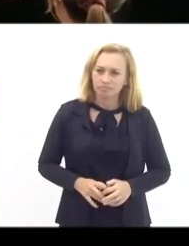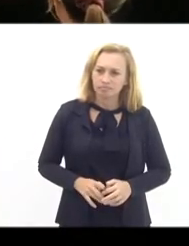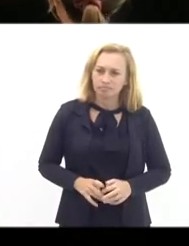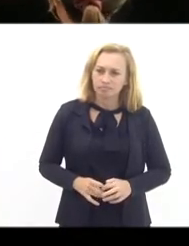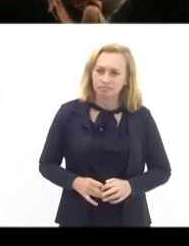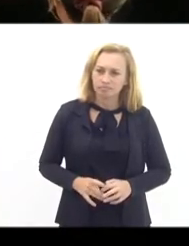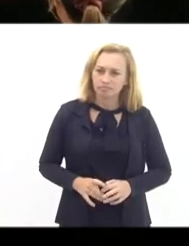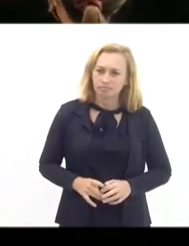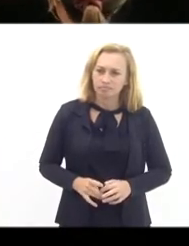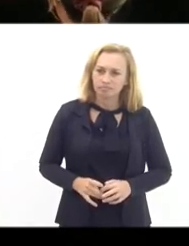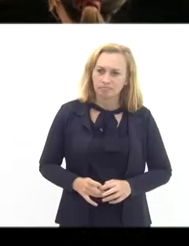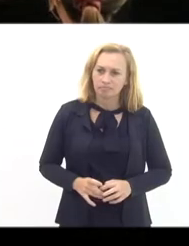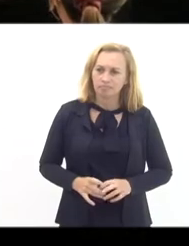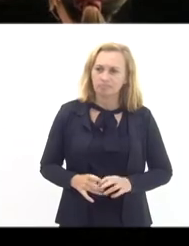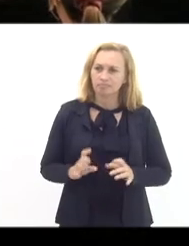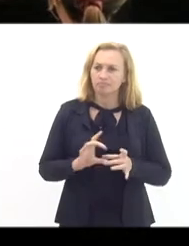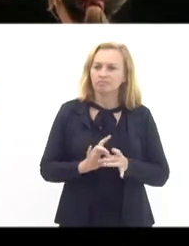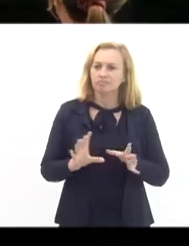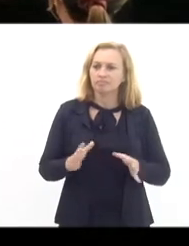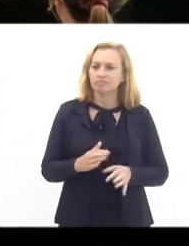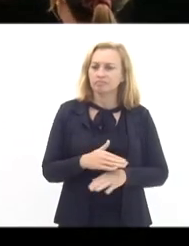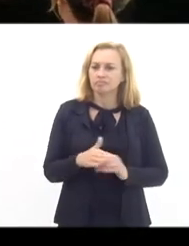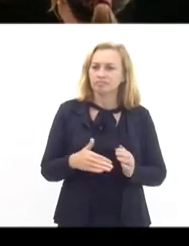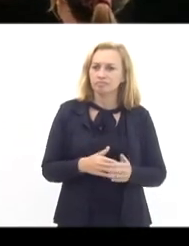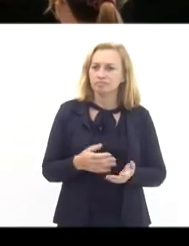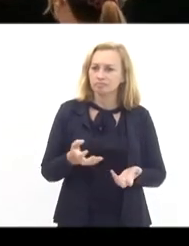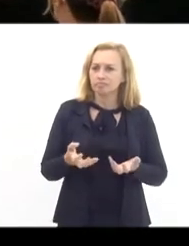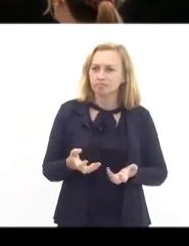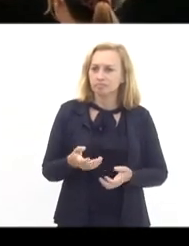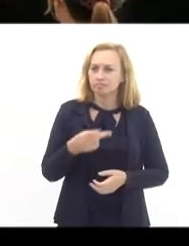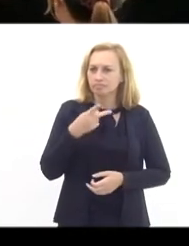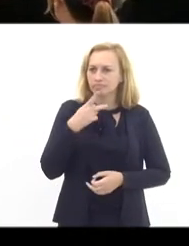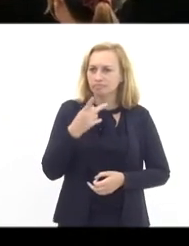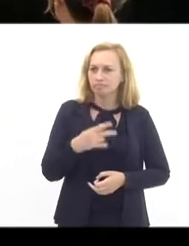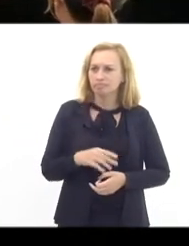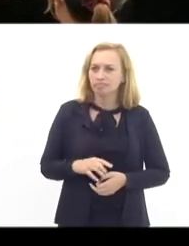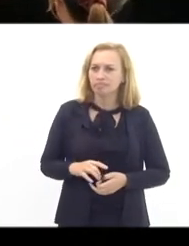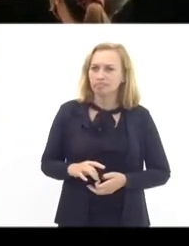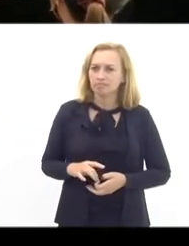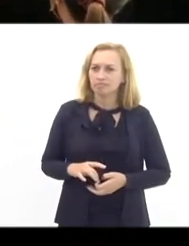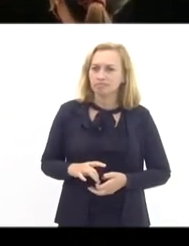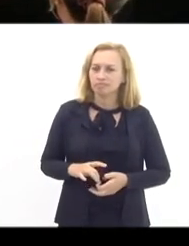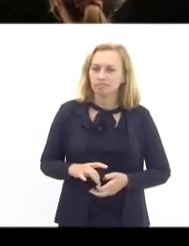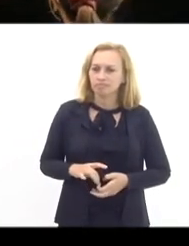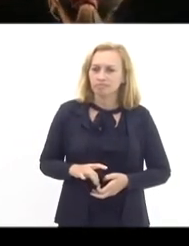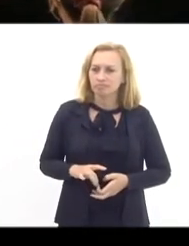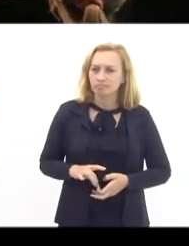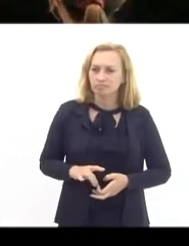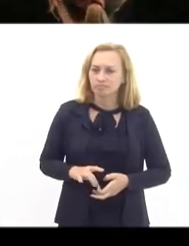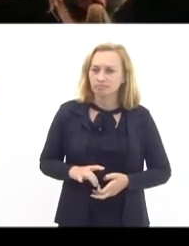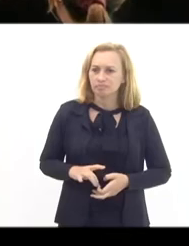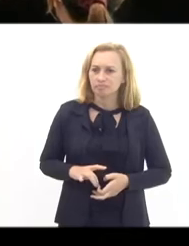Bom, está aberto para a sociedade civil, para quem quiser falar. O microfone